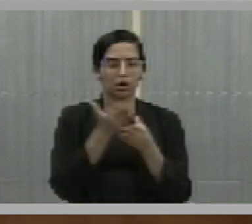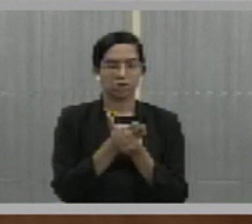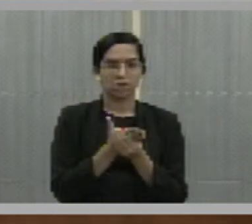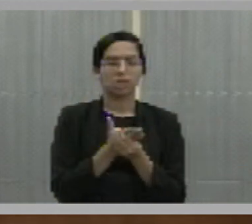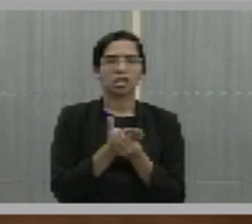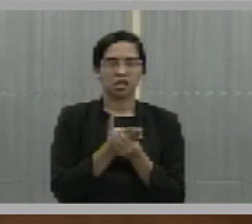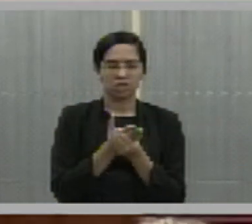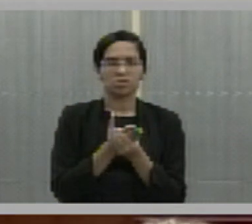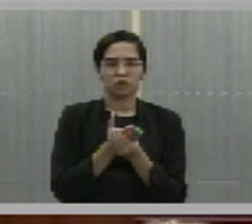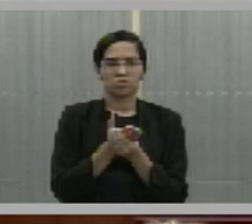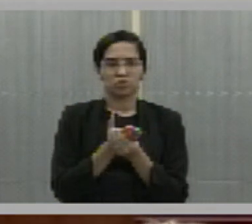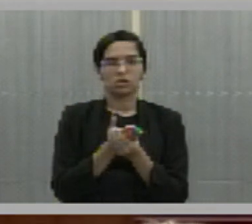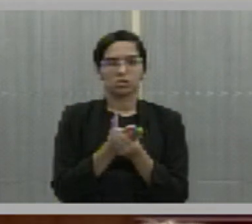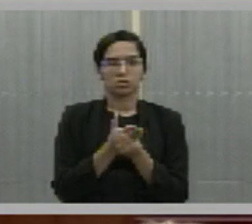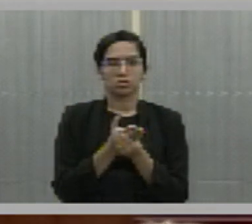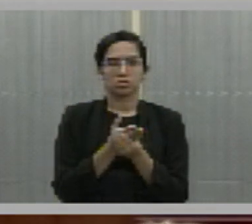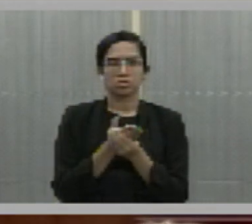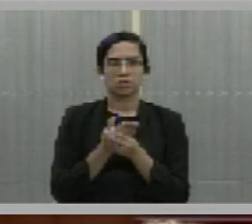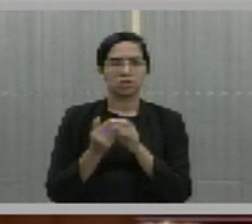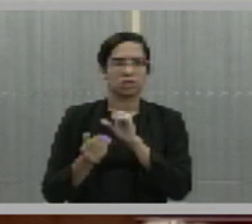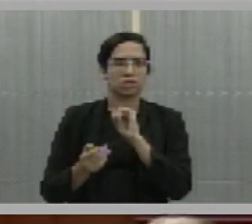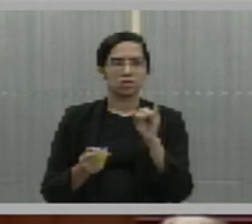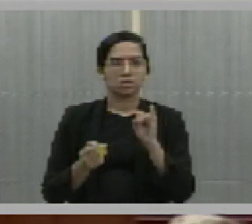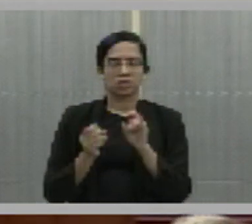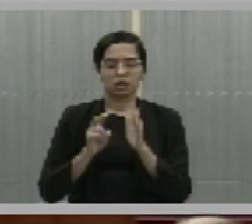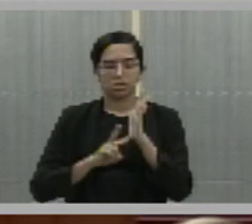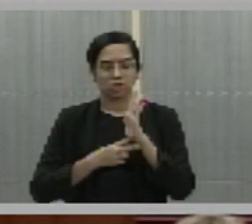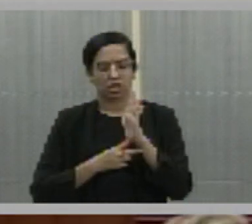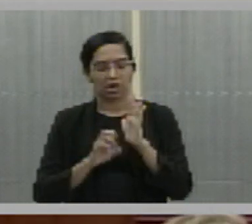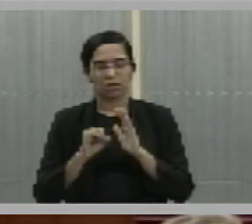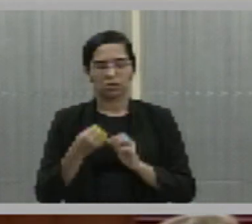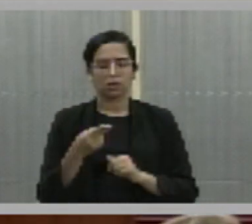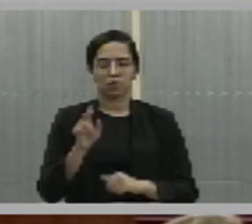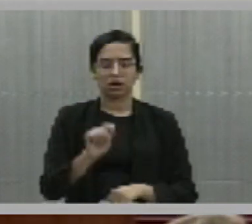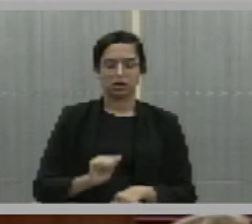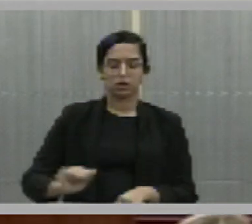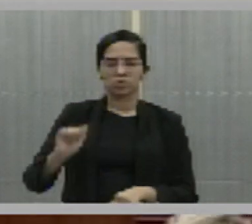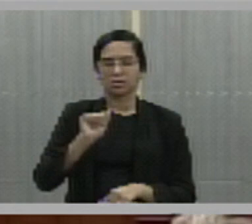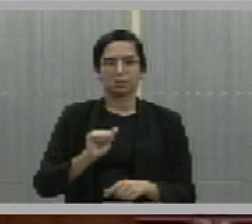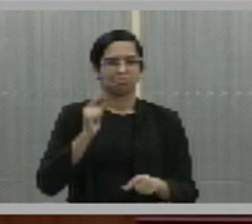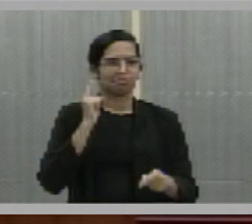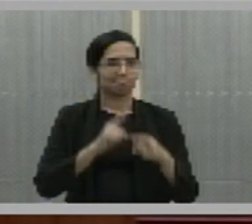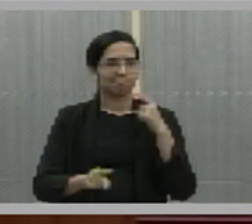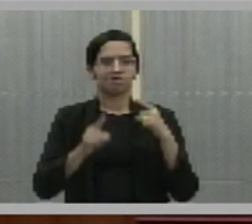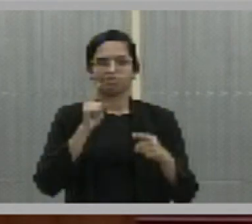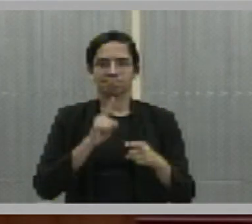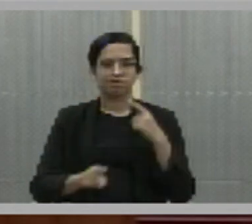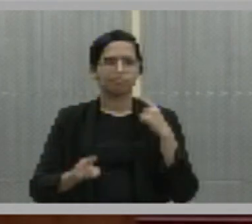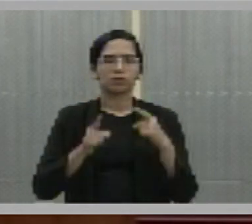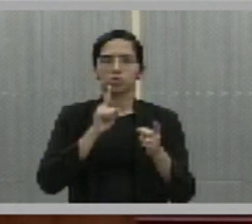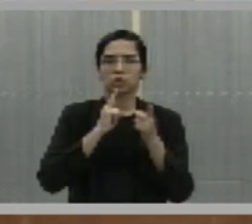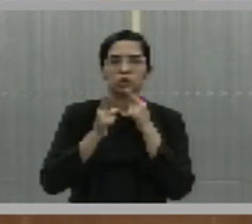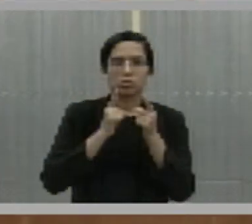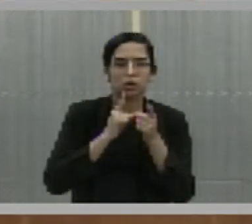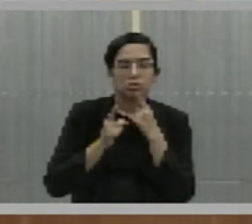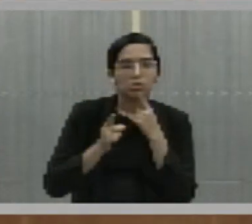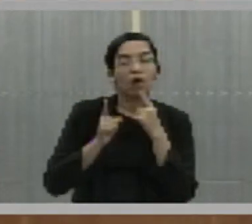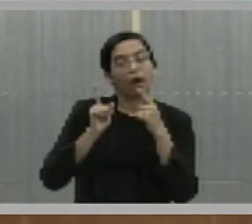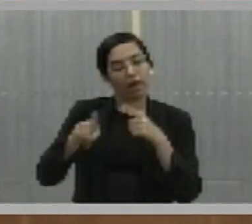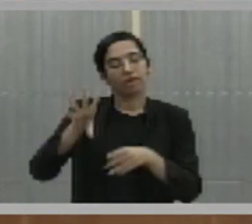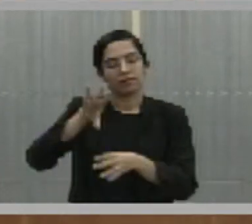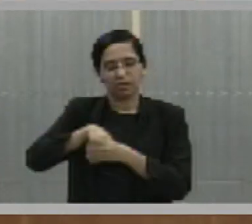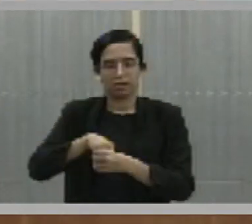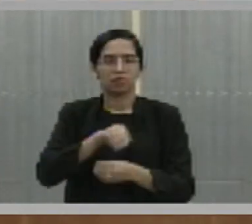aquela a parte da sociedade, o sindicato, a associação, não concorde com a discussão, é no momento das